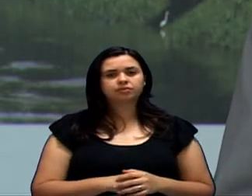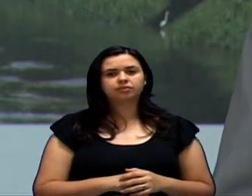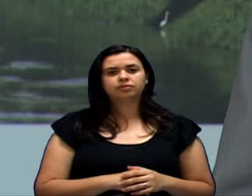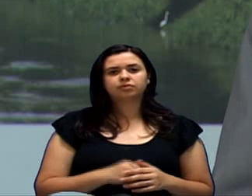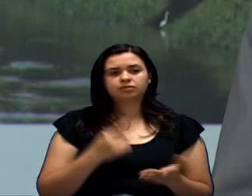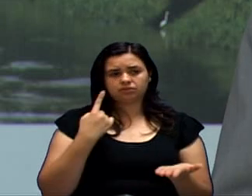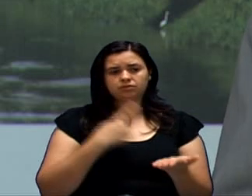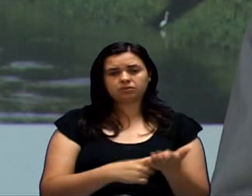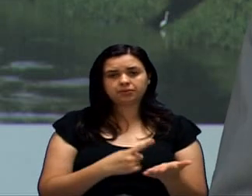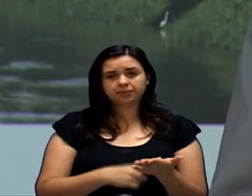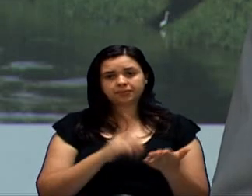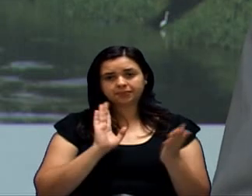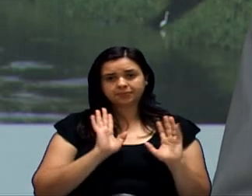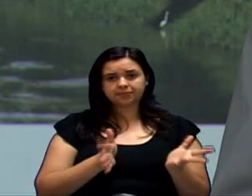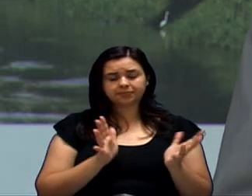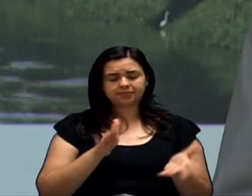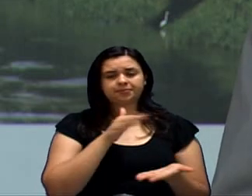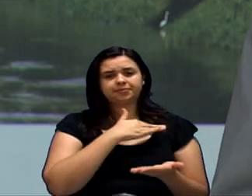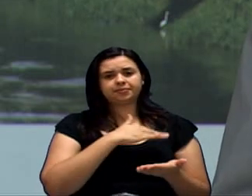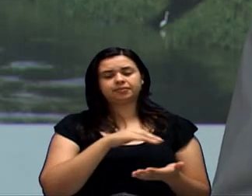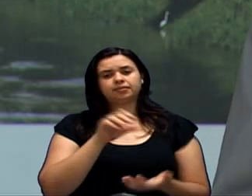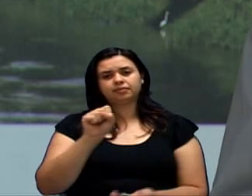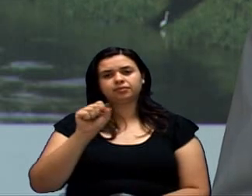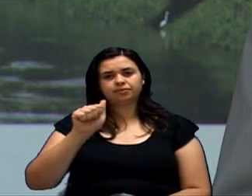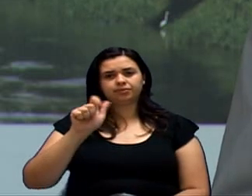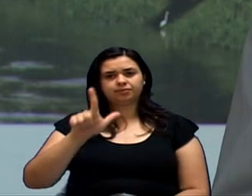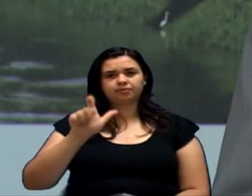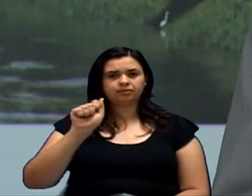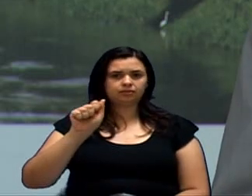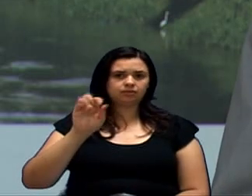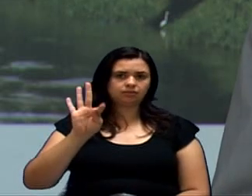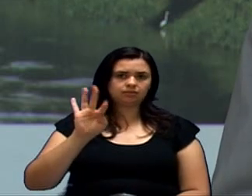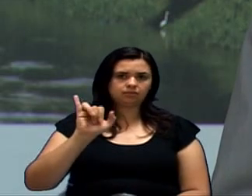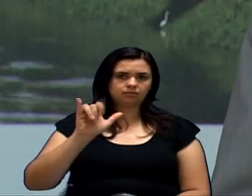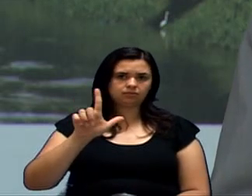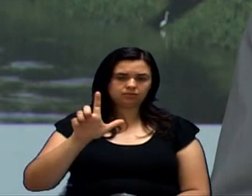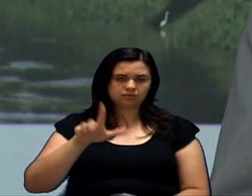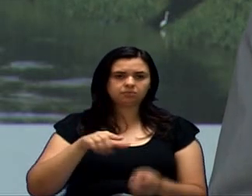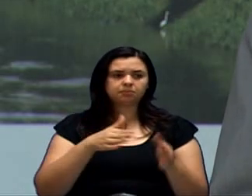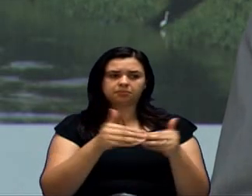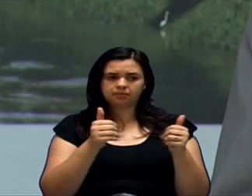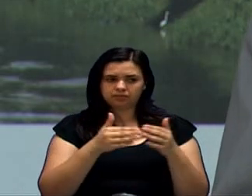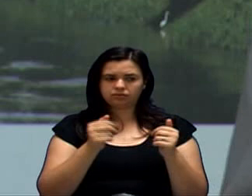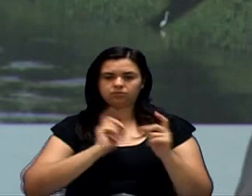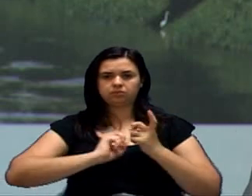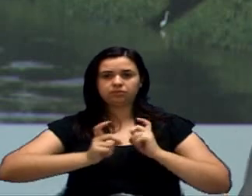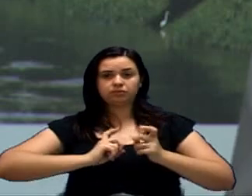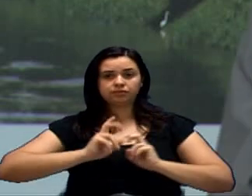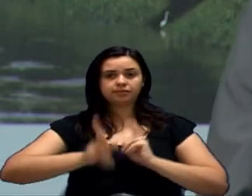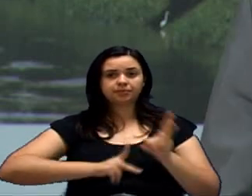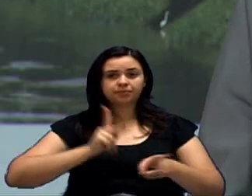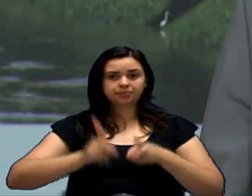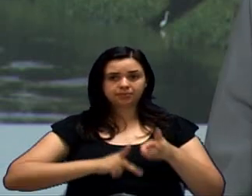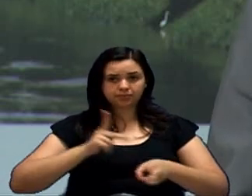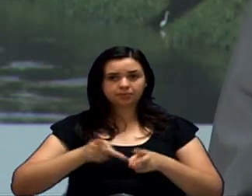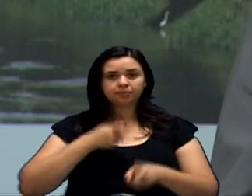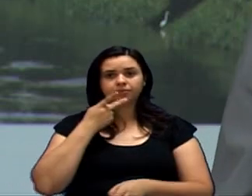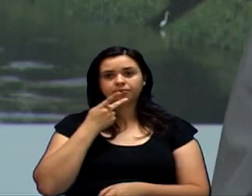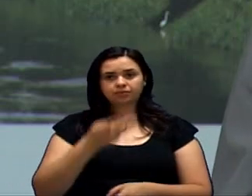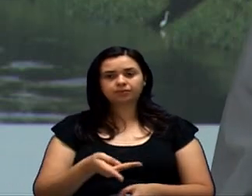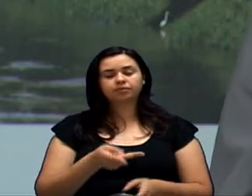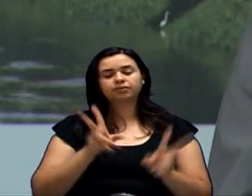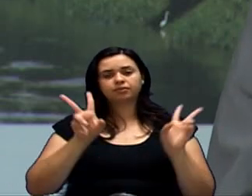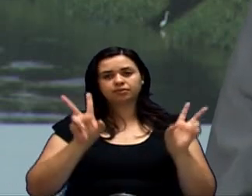combinado, o Salatiel solicitou uma audiência pública para tratar desse assunto. E, fora esse fato,